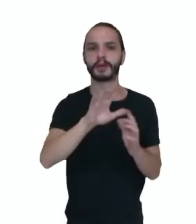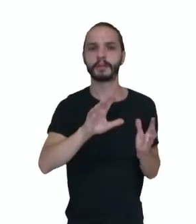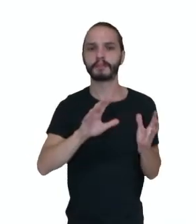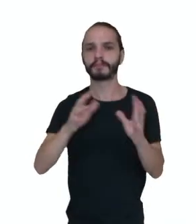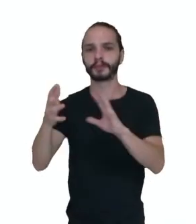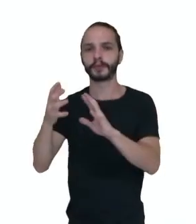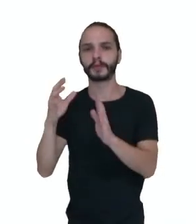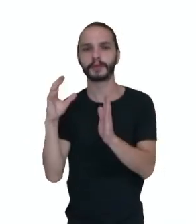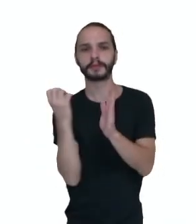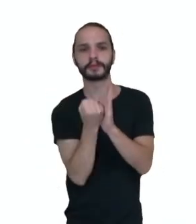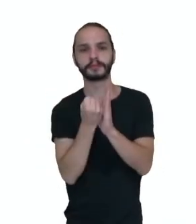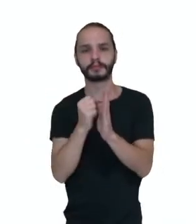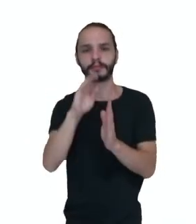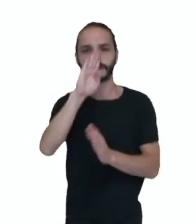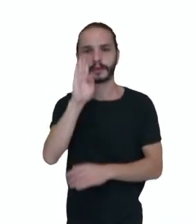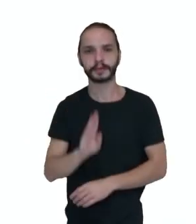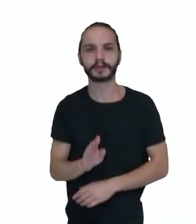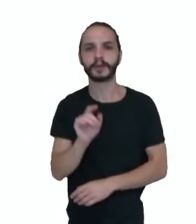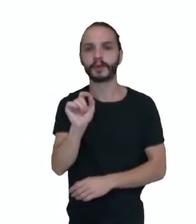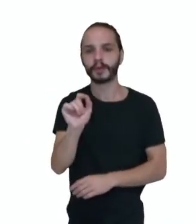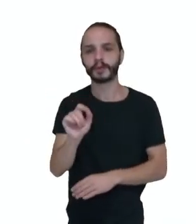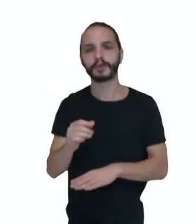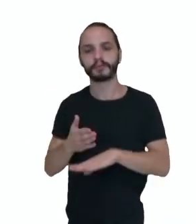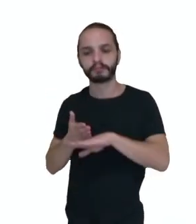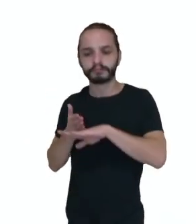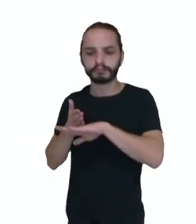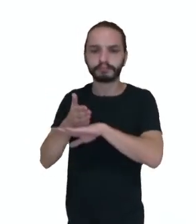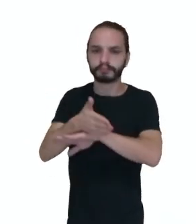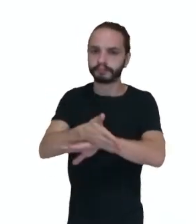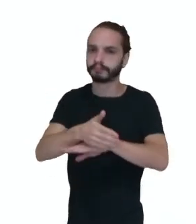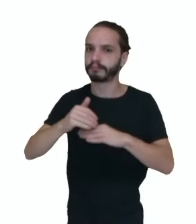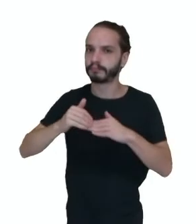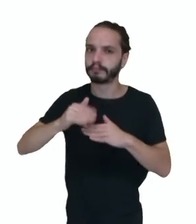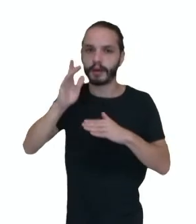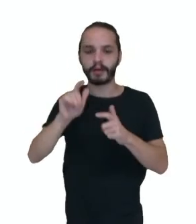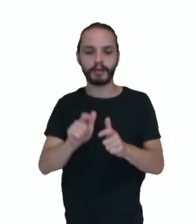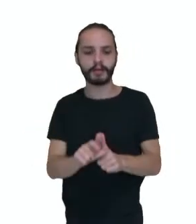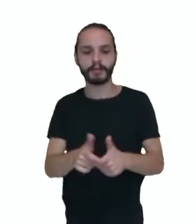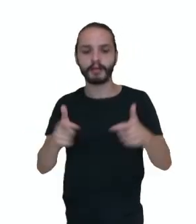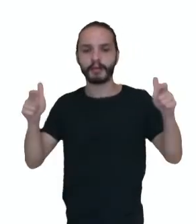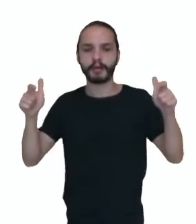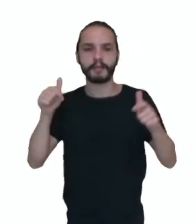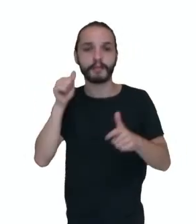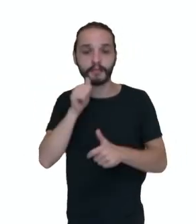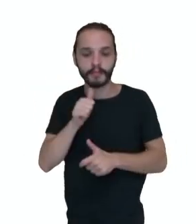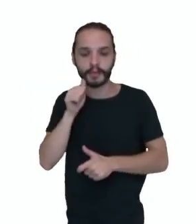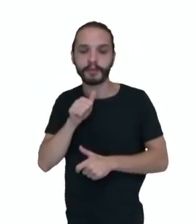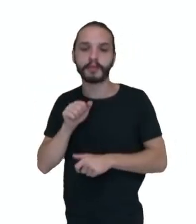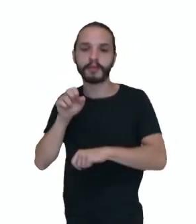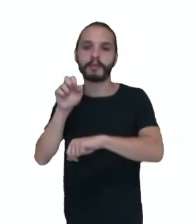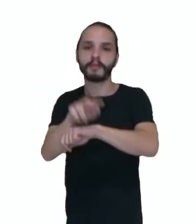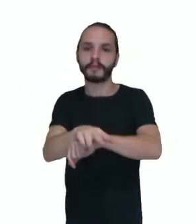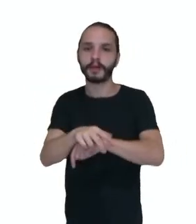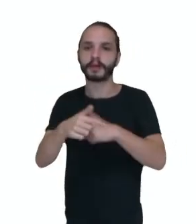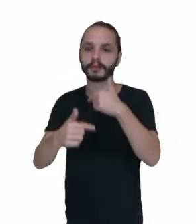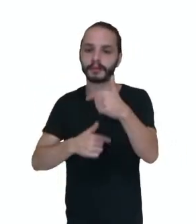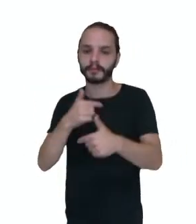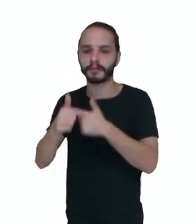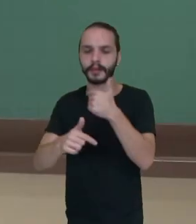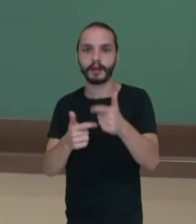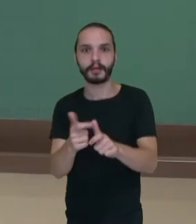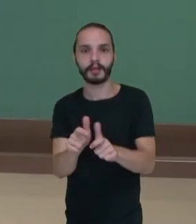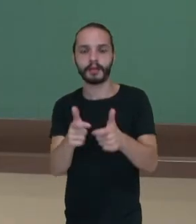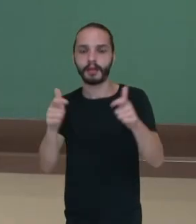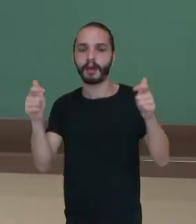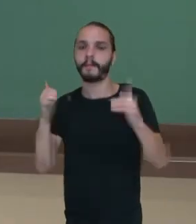esses fatos marcantes? A inserção cada vez mais crescente da mulher no mercado de